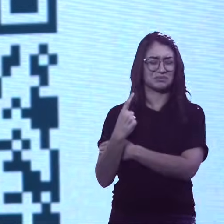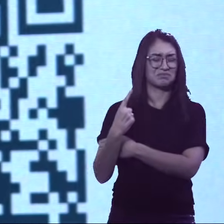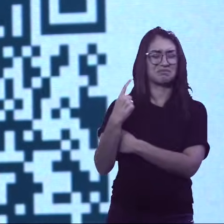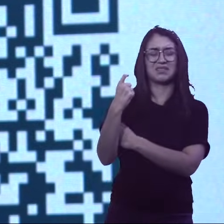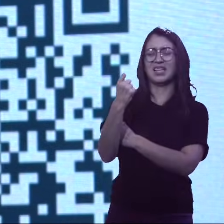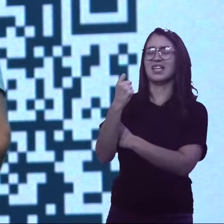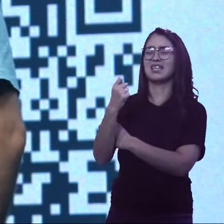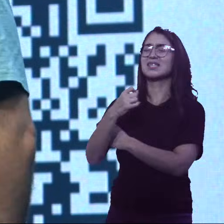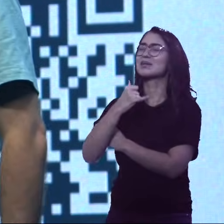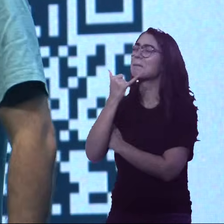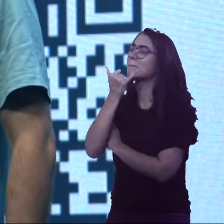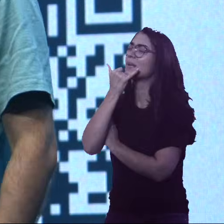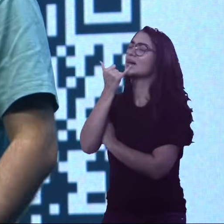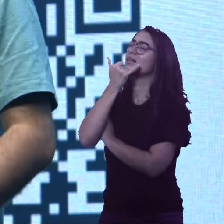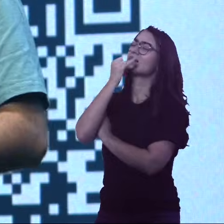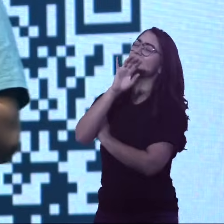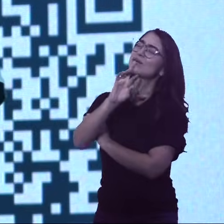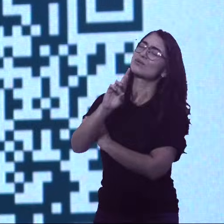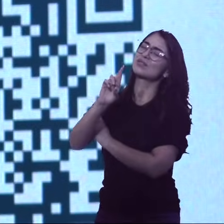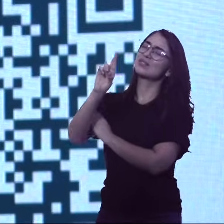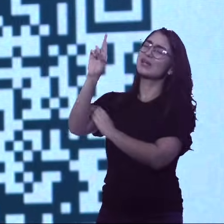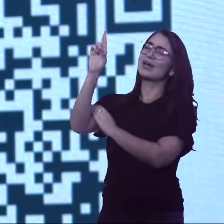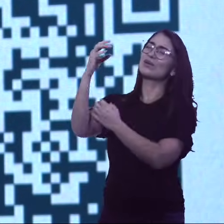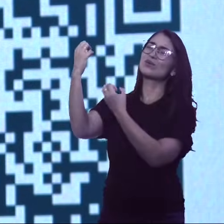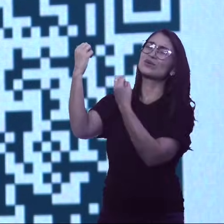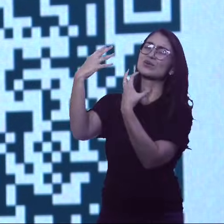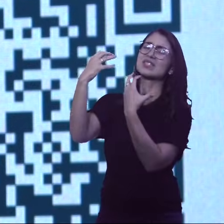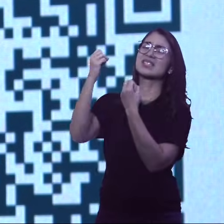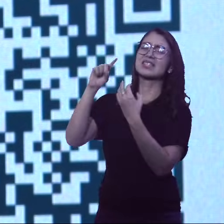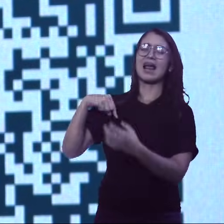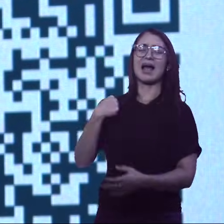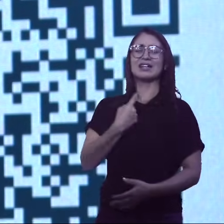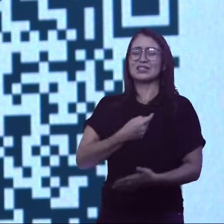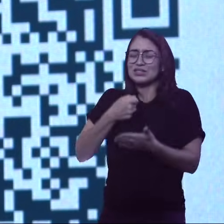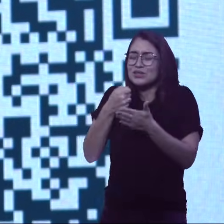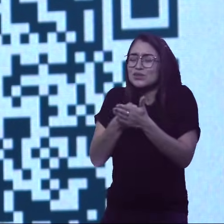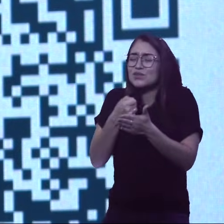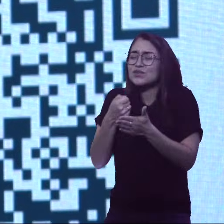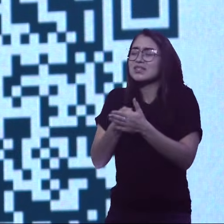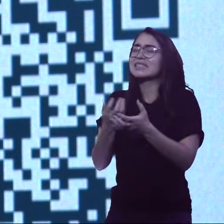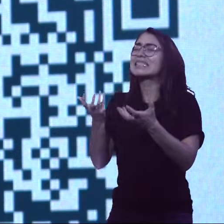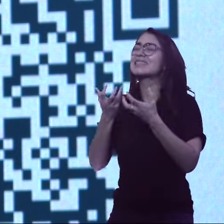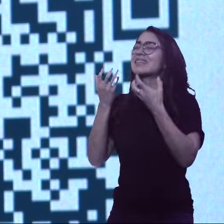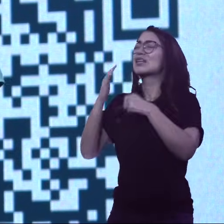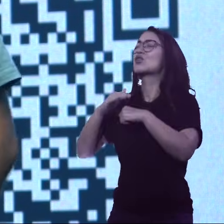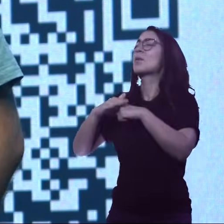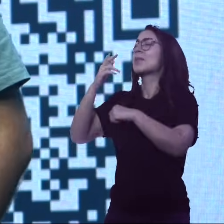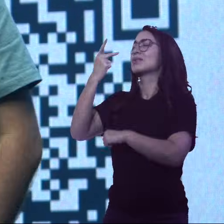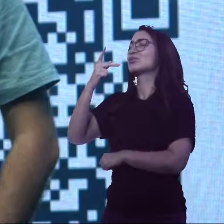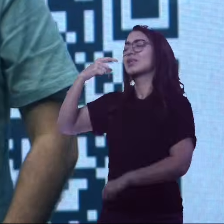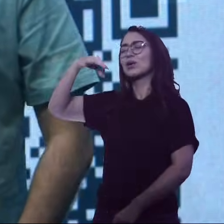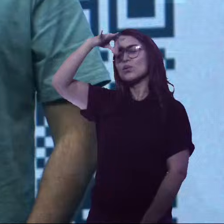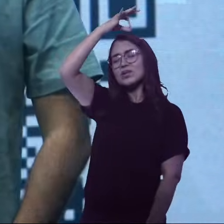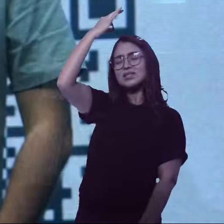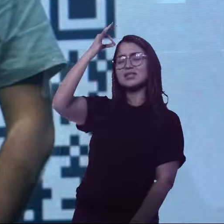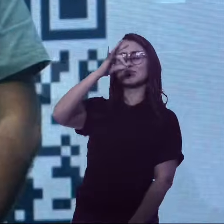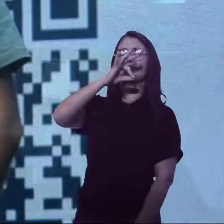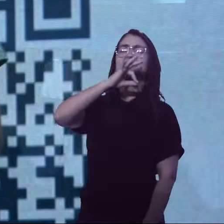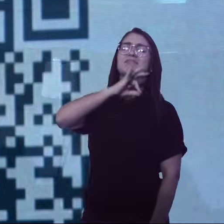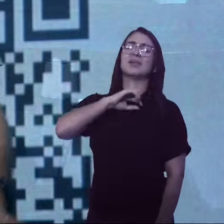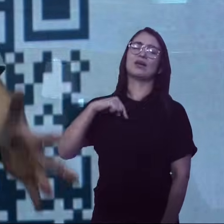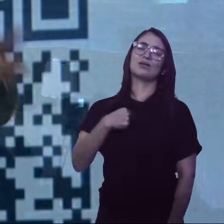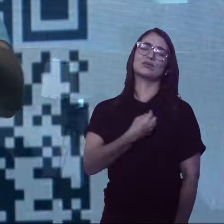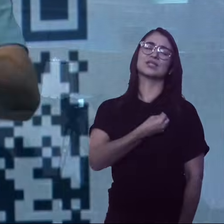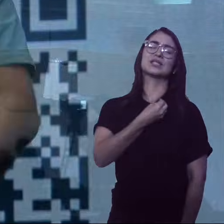violência. Que o Senhor nos ensine a nos esforçar para viver no Seu Espírito.